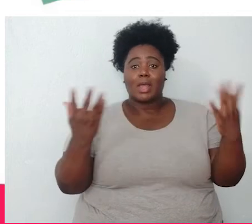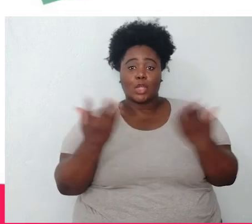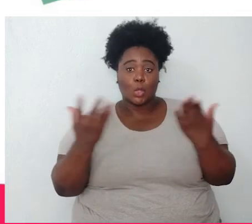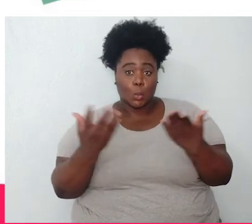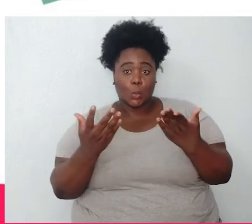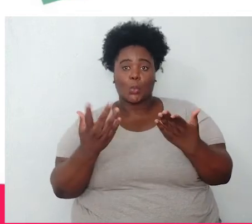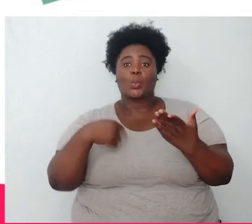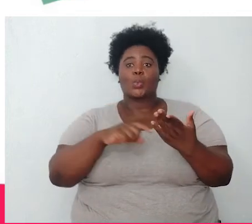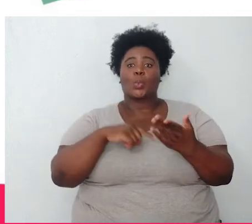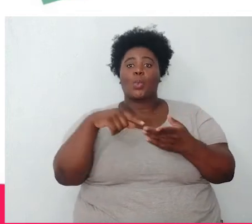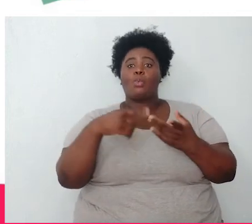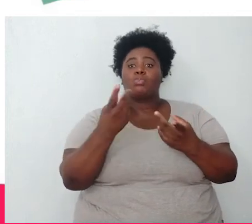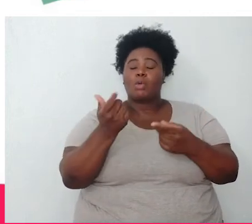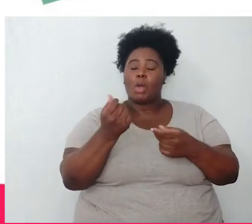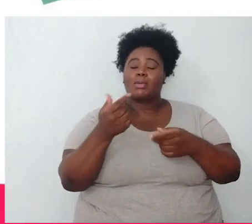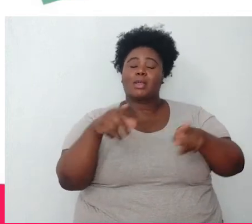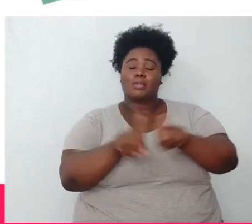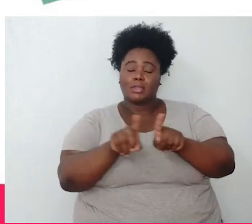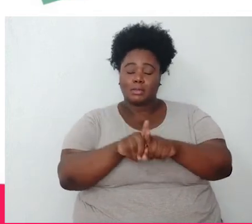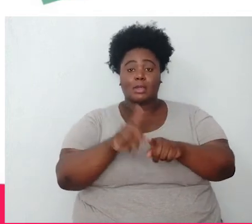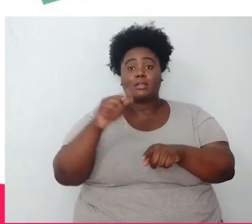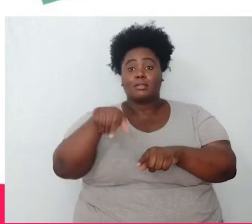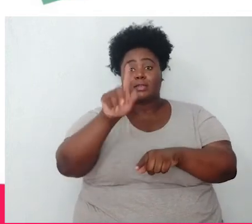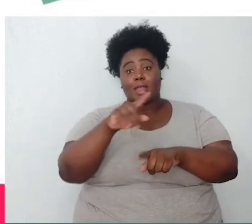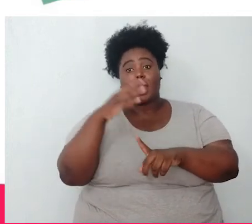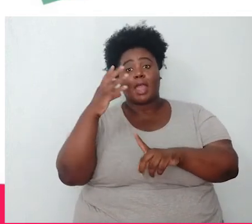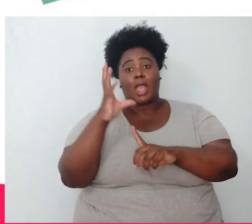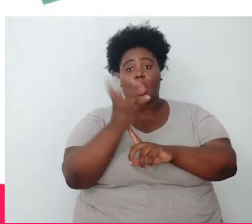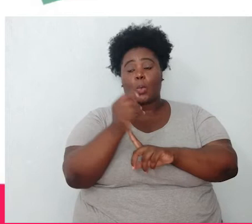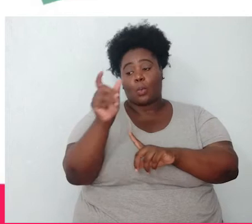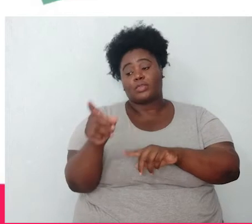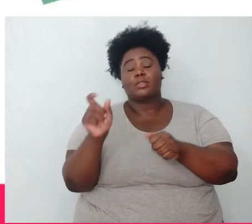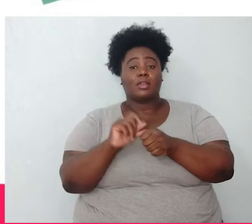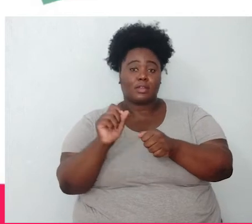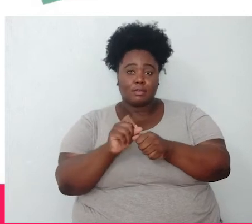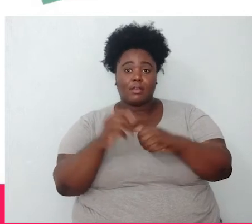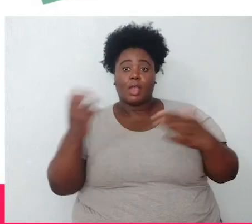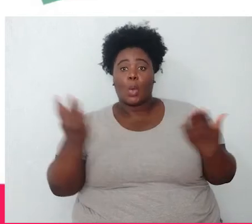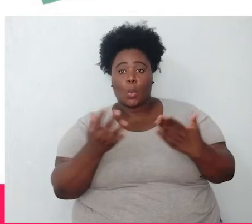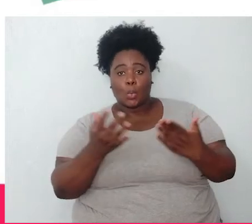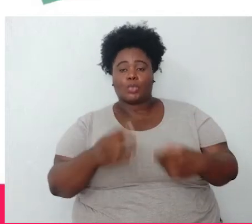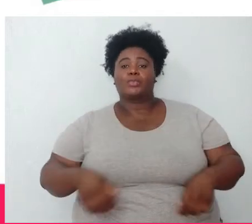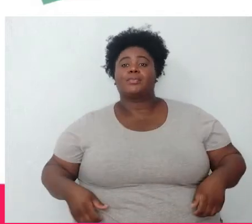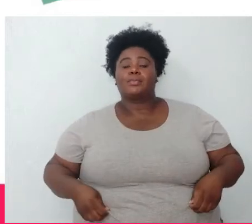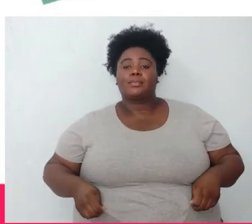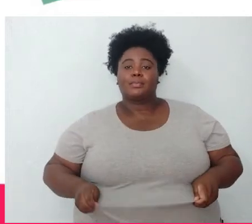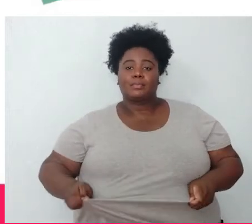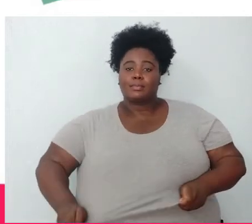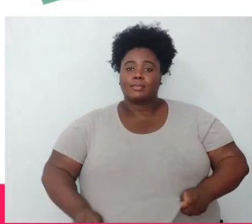arte contemporânea, né, do circuito comercial, assim. Você é um dos artistas que fazem isso